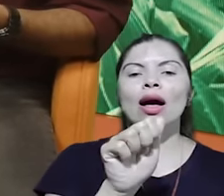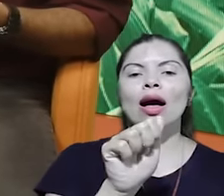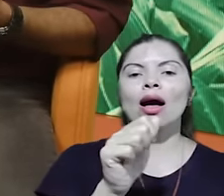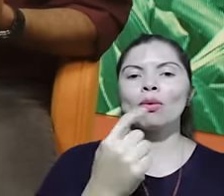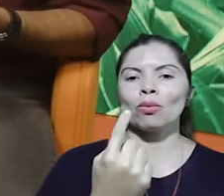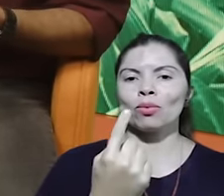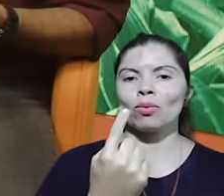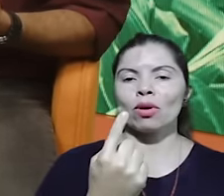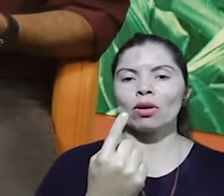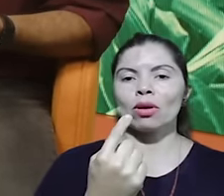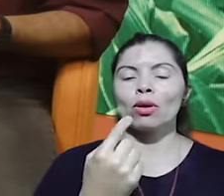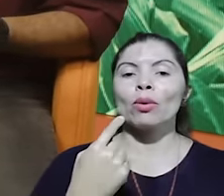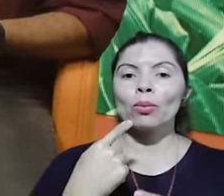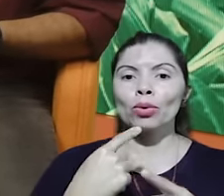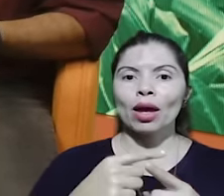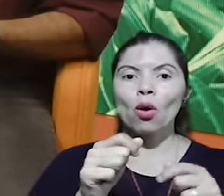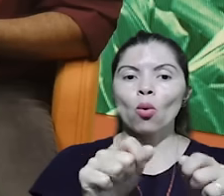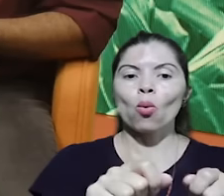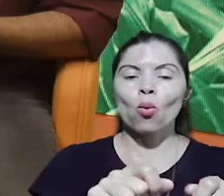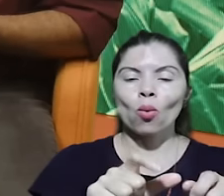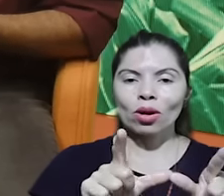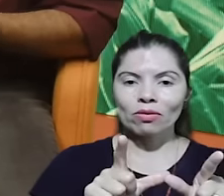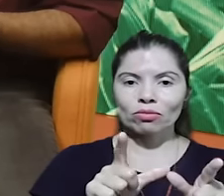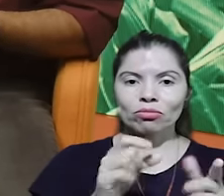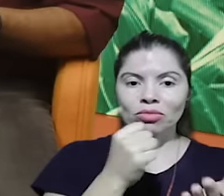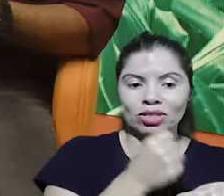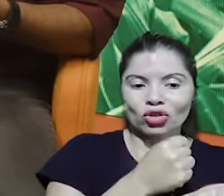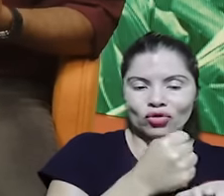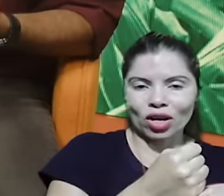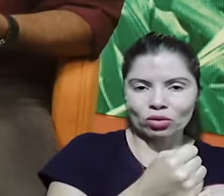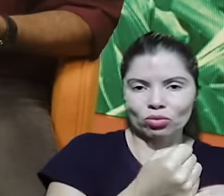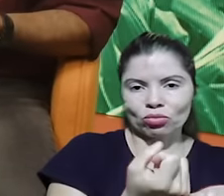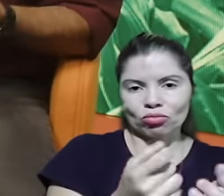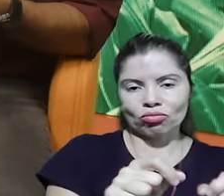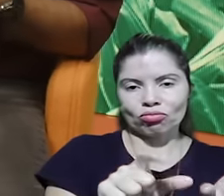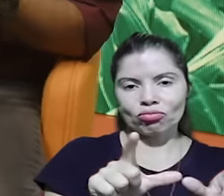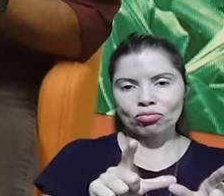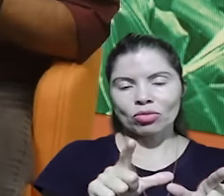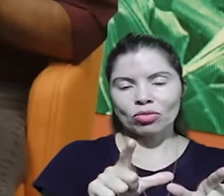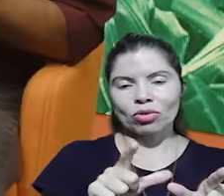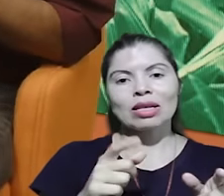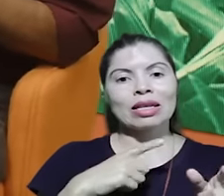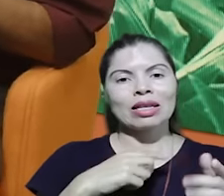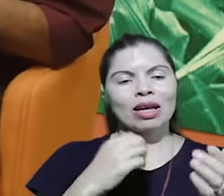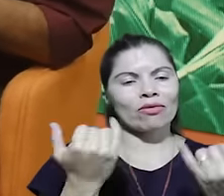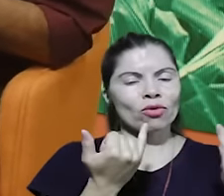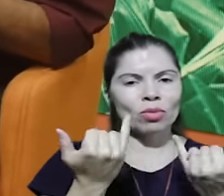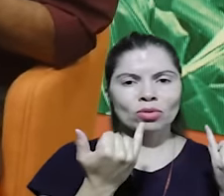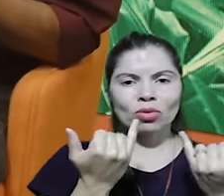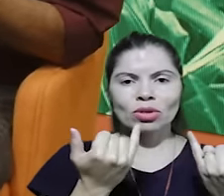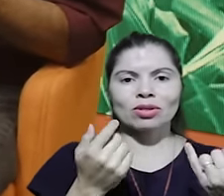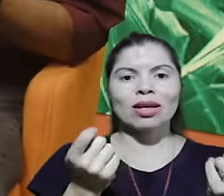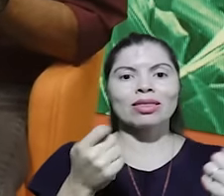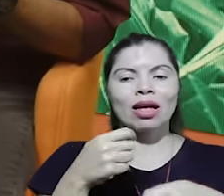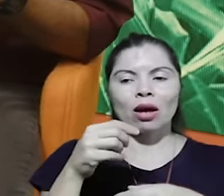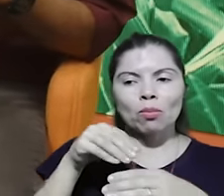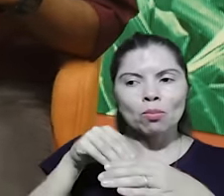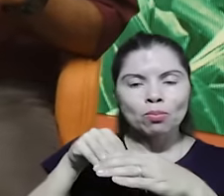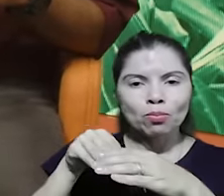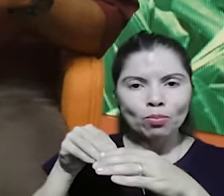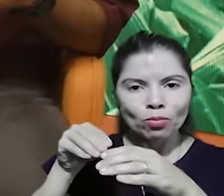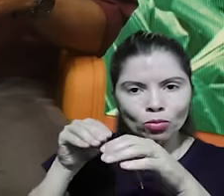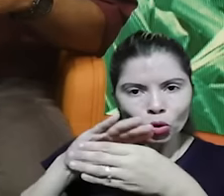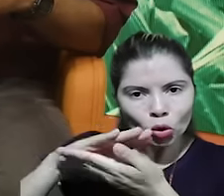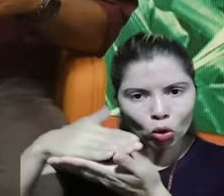recebe ali os procedimentos da certificadora para poder criar esse arquivo e salvar ele dentro da máquina salvando ele dentro da máquina você